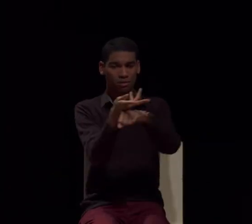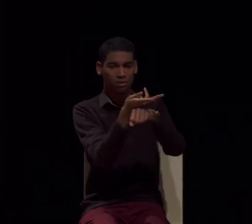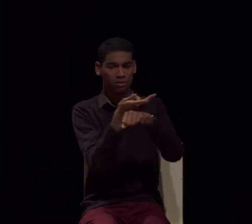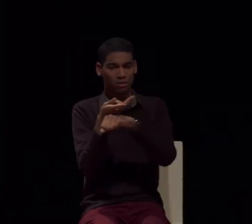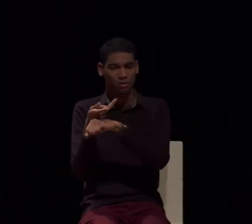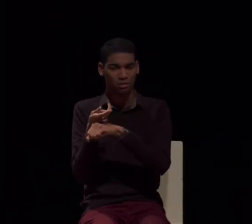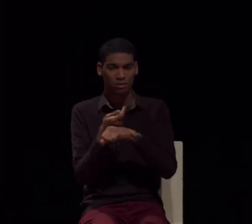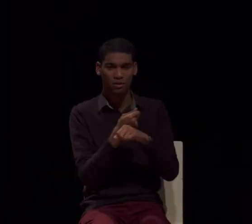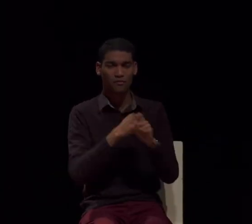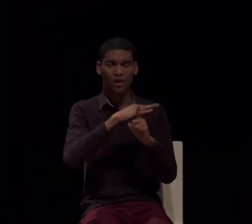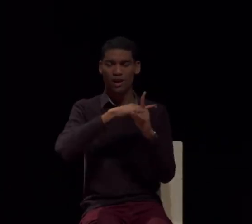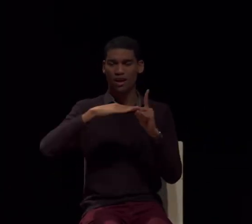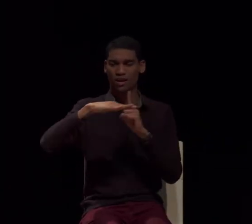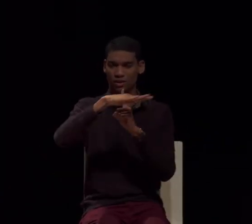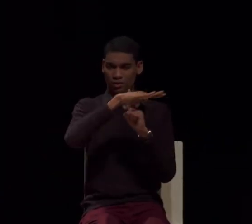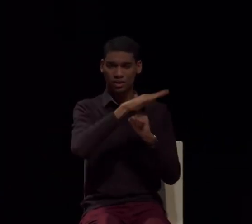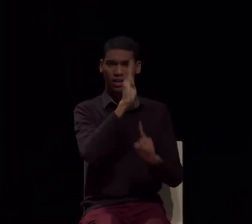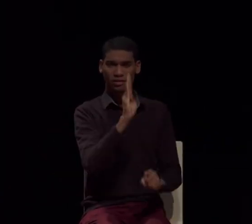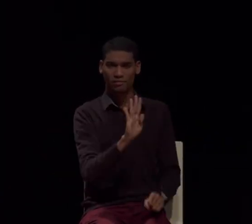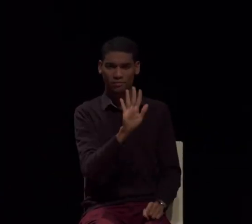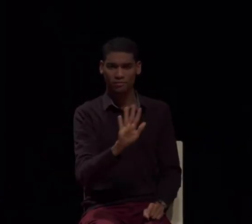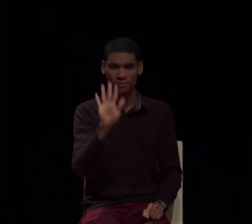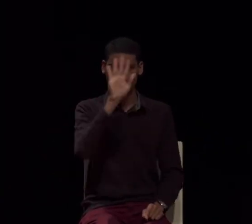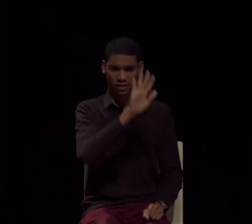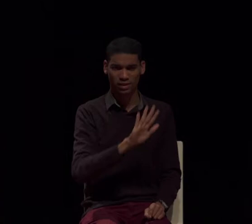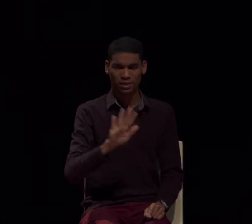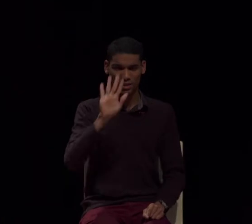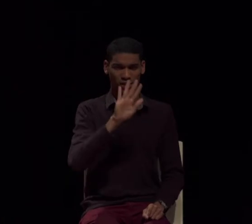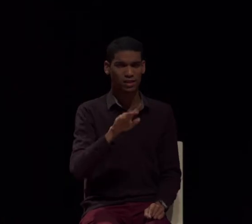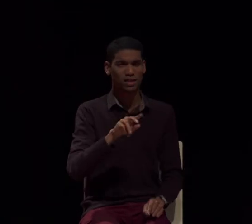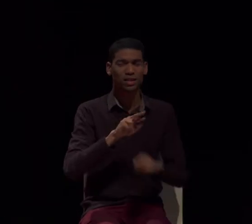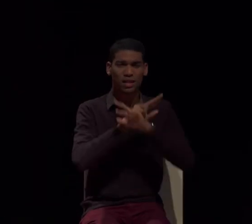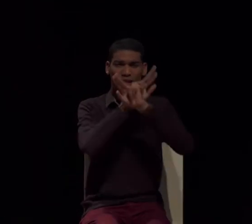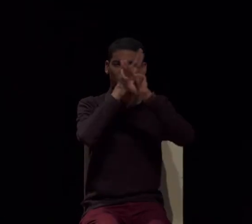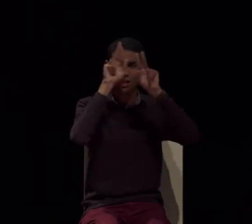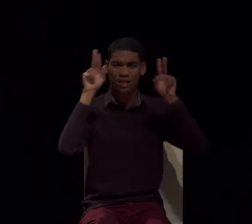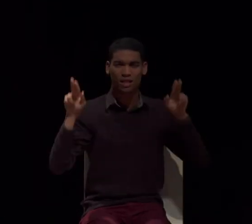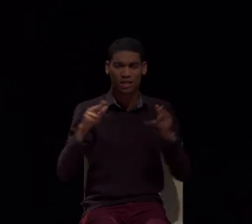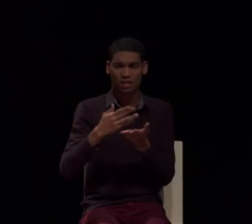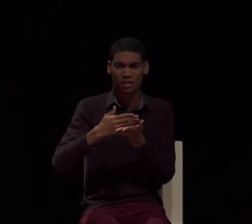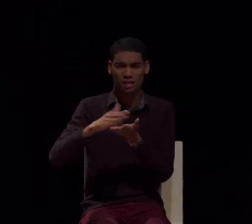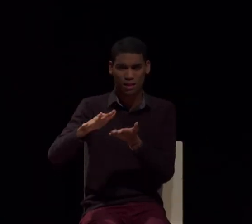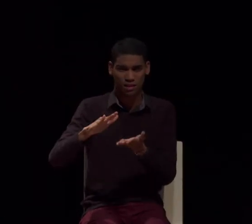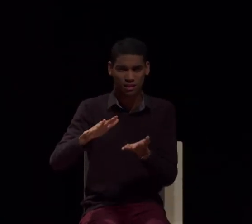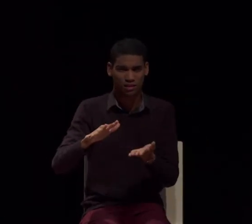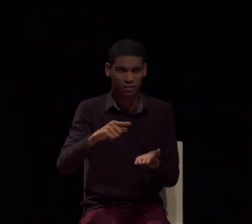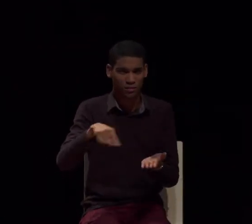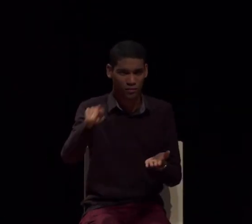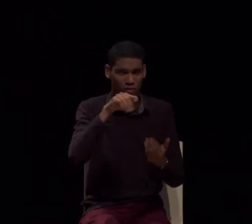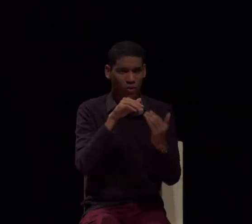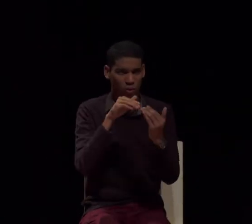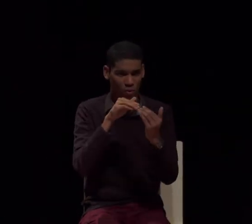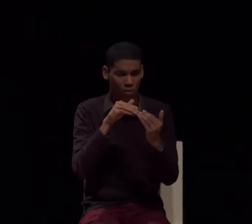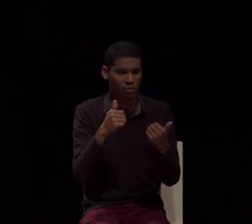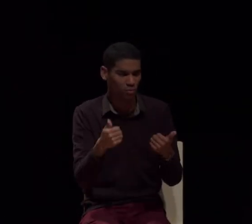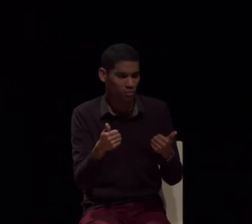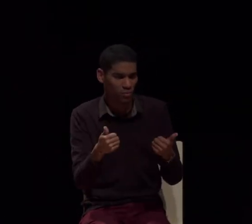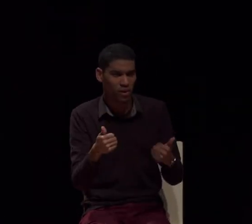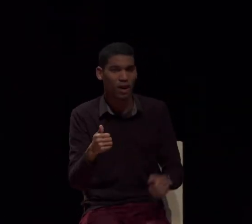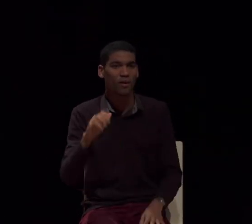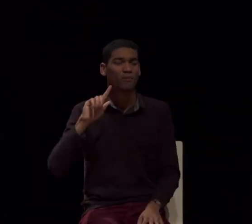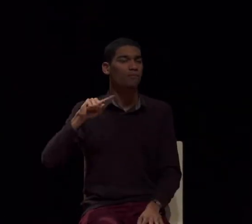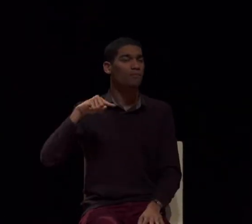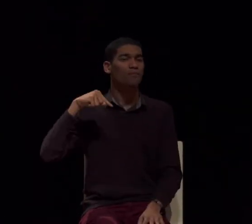uma sociedade racista sim está tudo certo agora o nosso próximo exercício